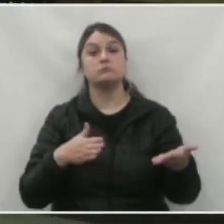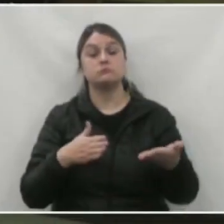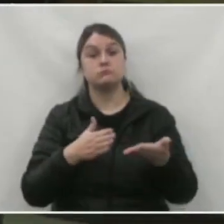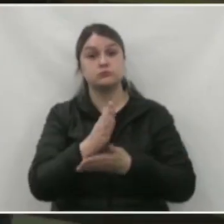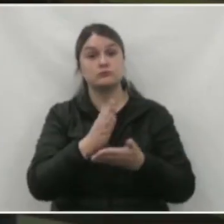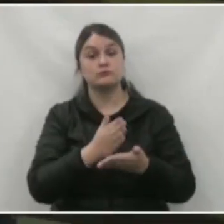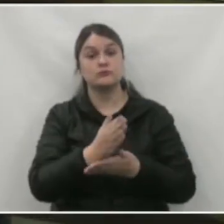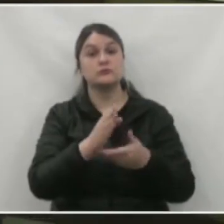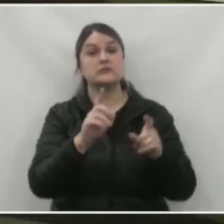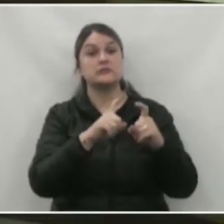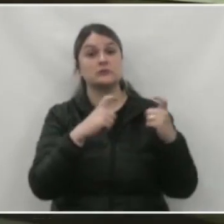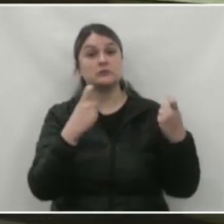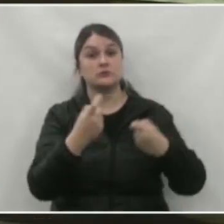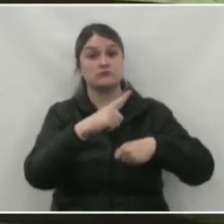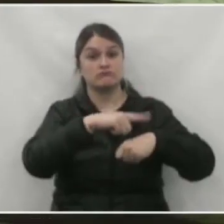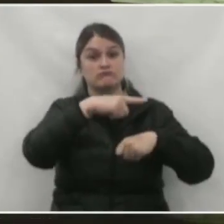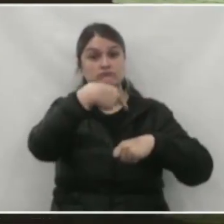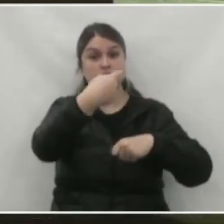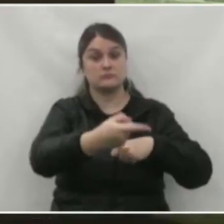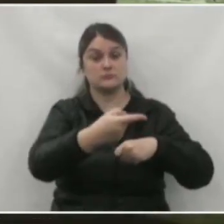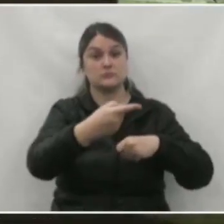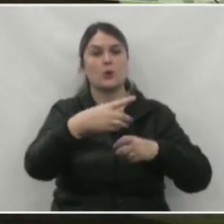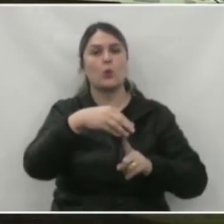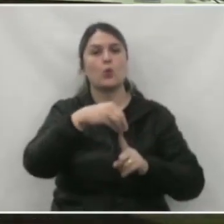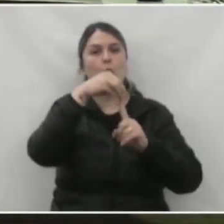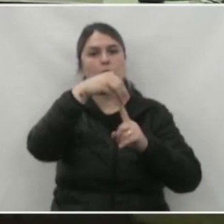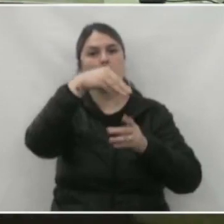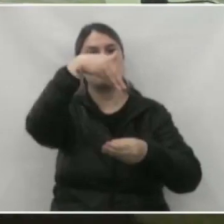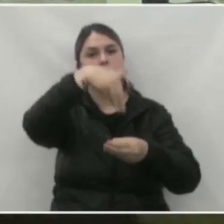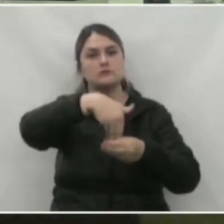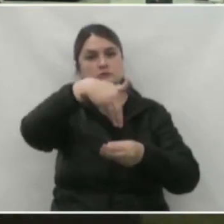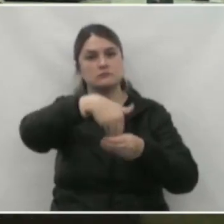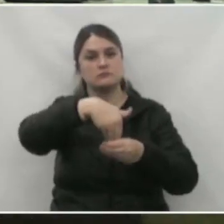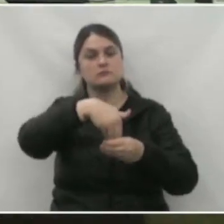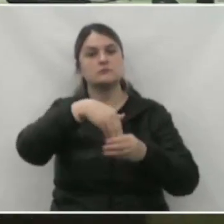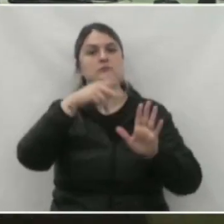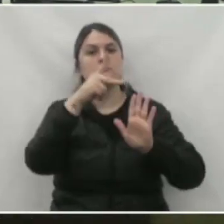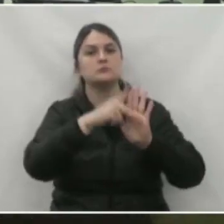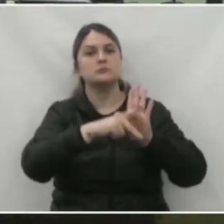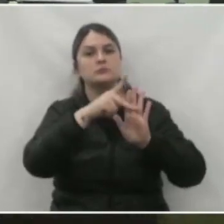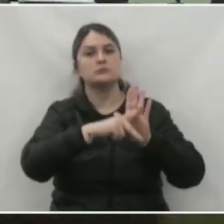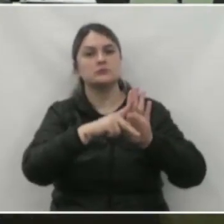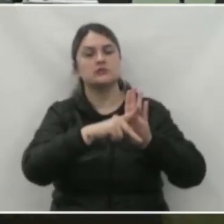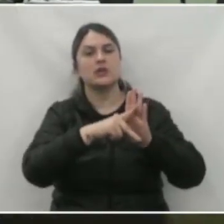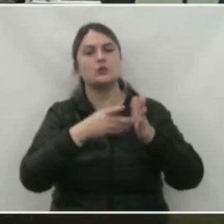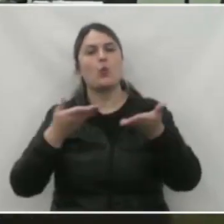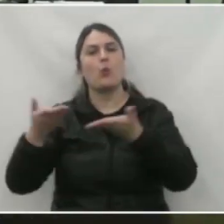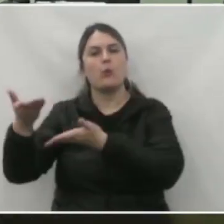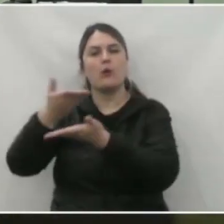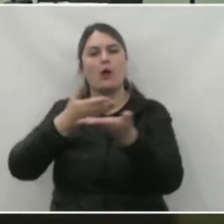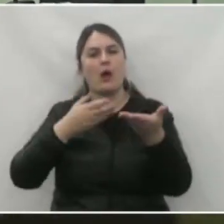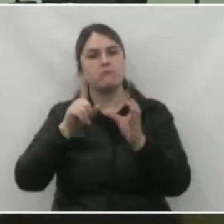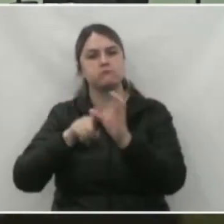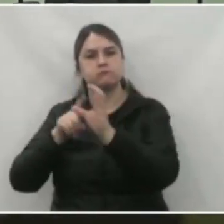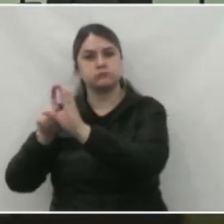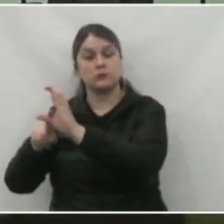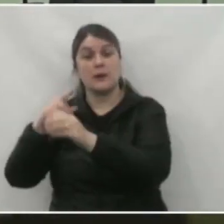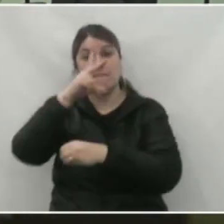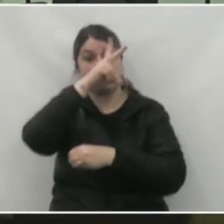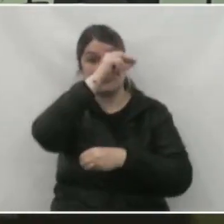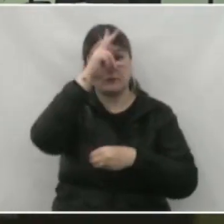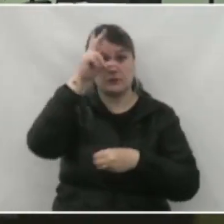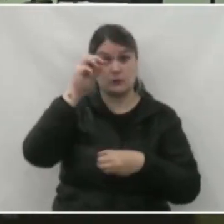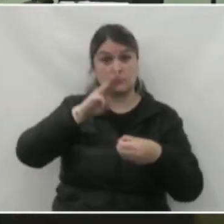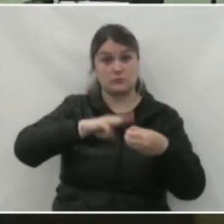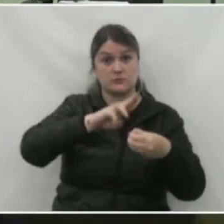Aprovado em sessão extraordinária e em única votação o projeto de cooperação entre a